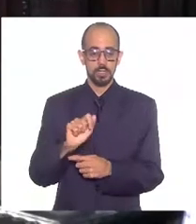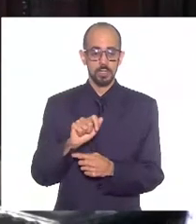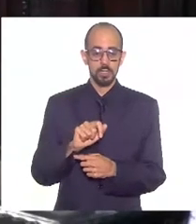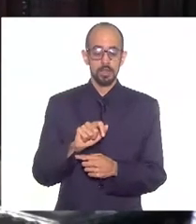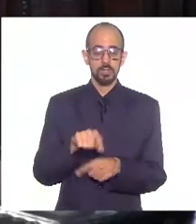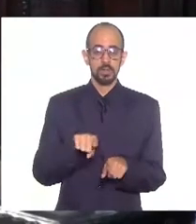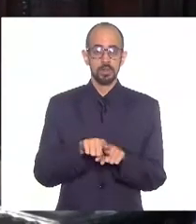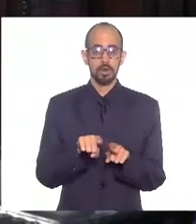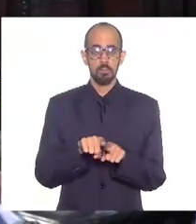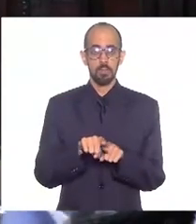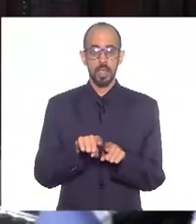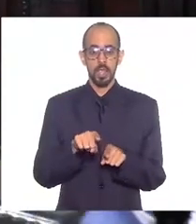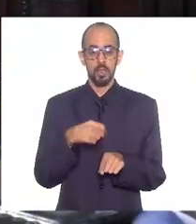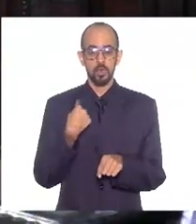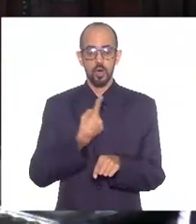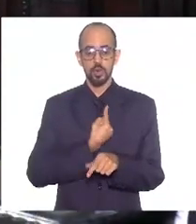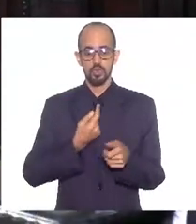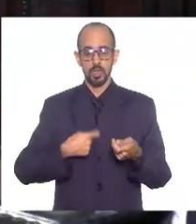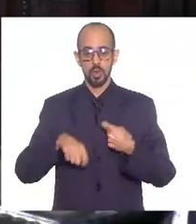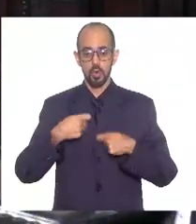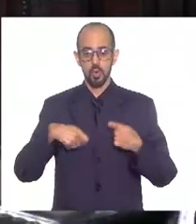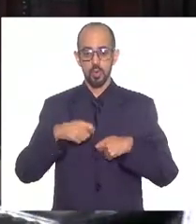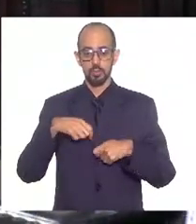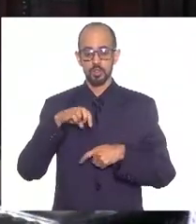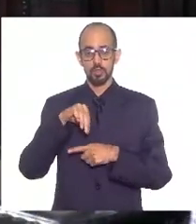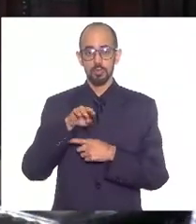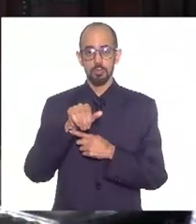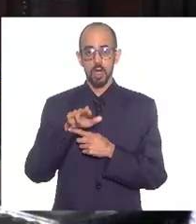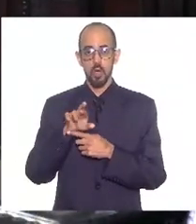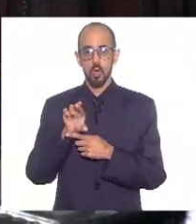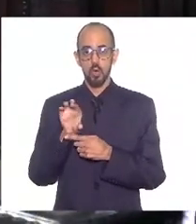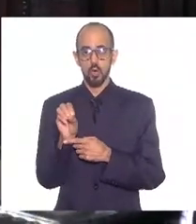nosso economista Mauro Osório,